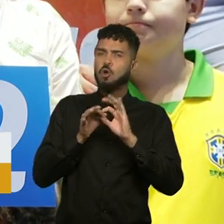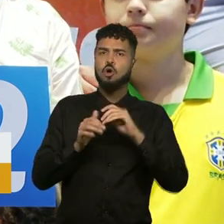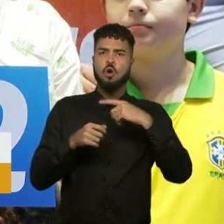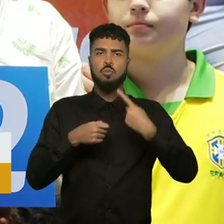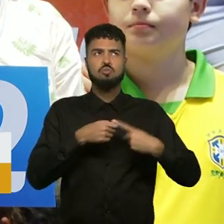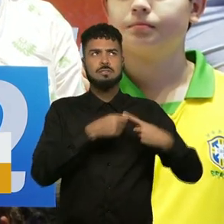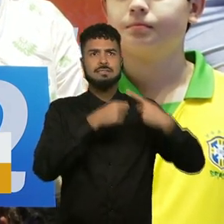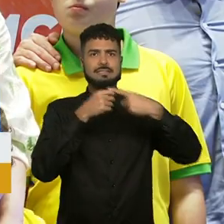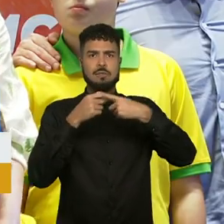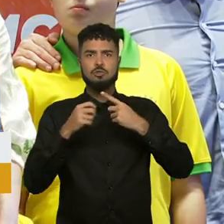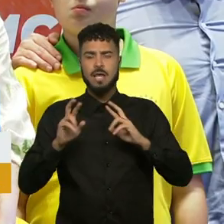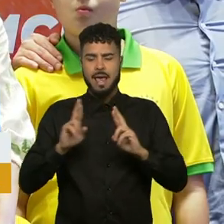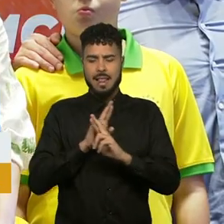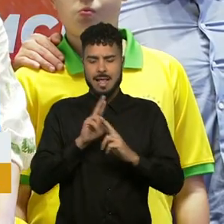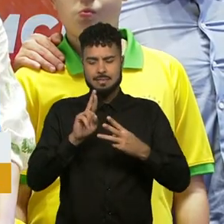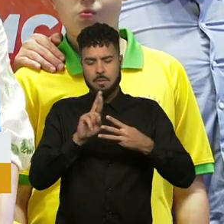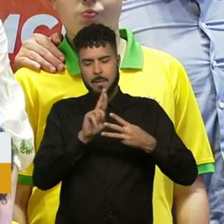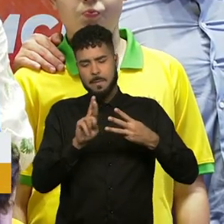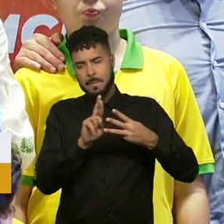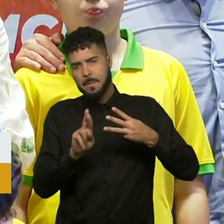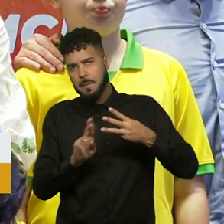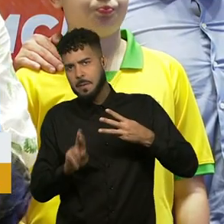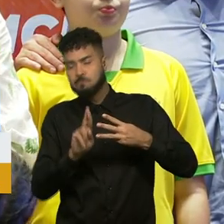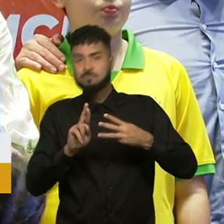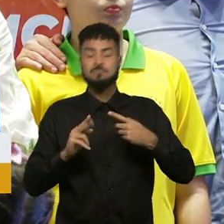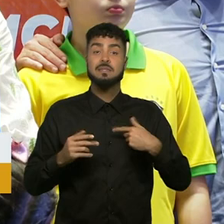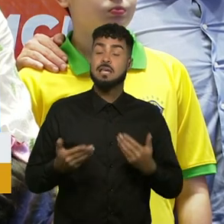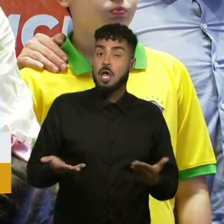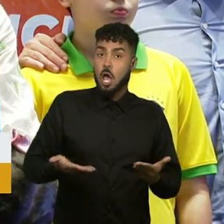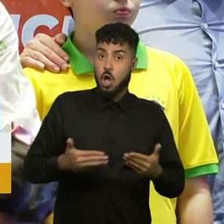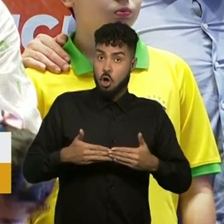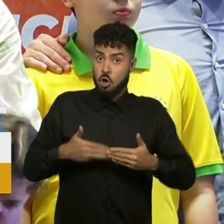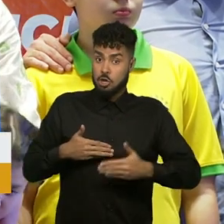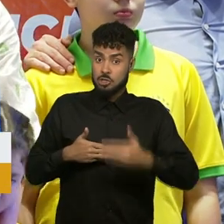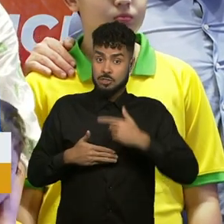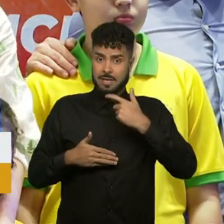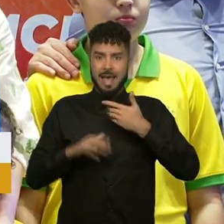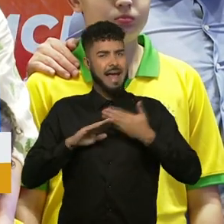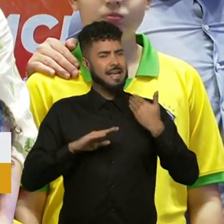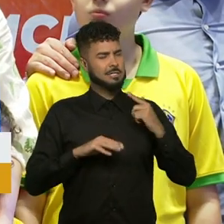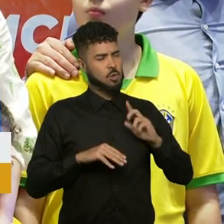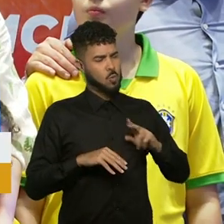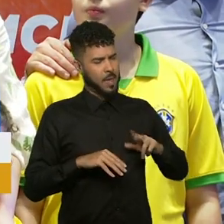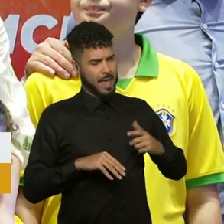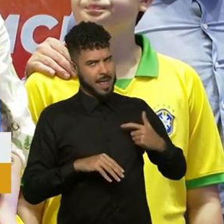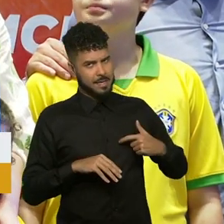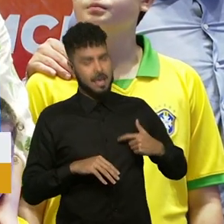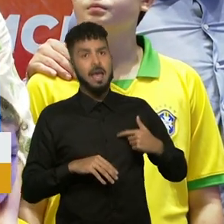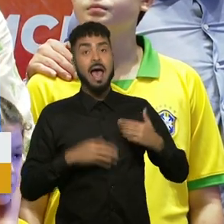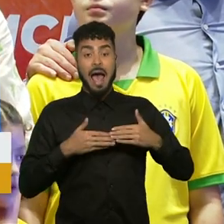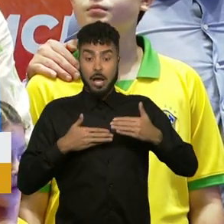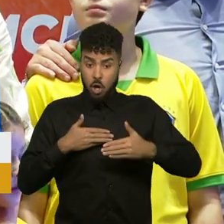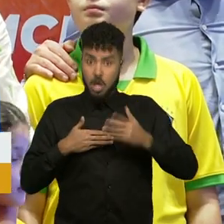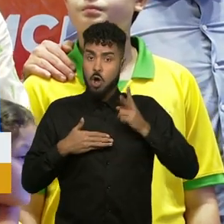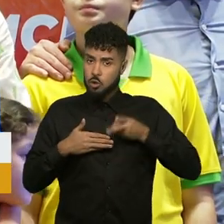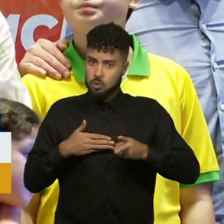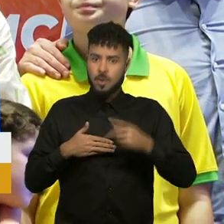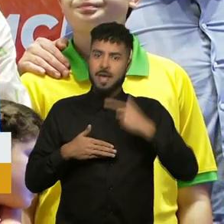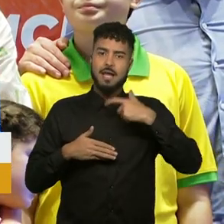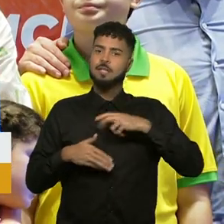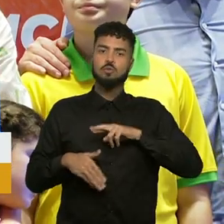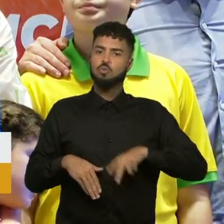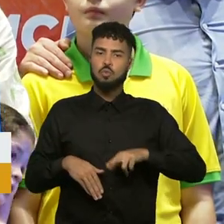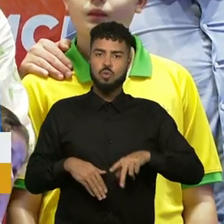voltaram a dialogar Eu agora não sou a partir de hoje já não era e continuei e continuarei não